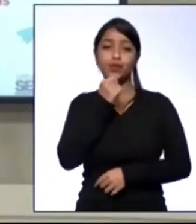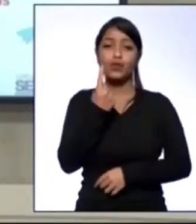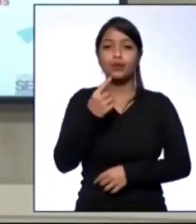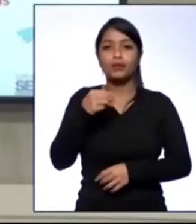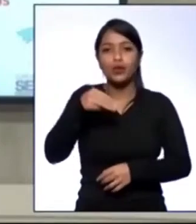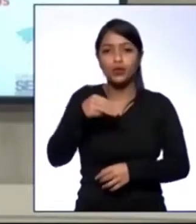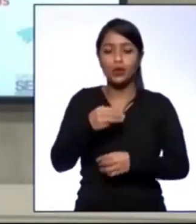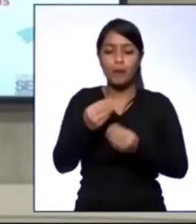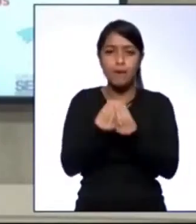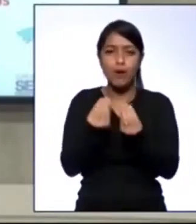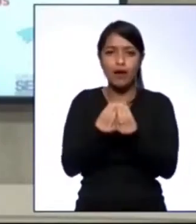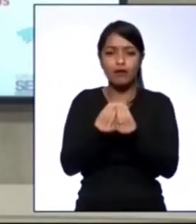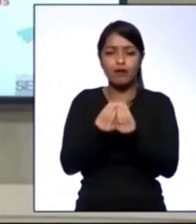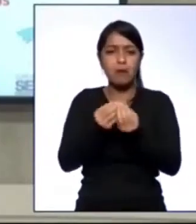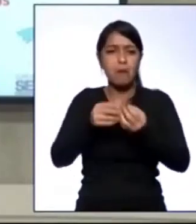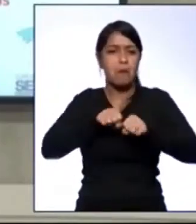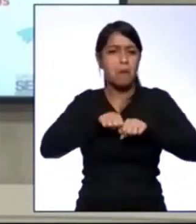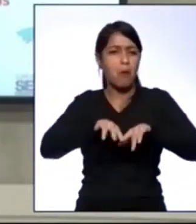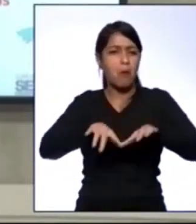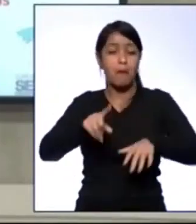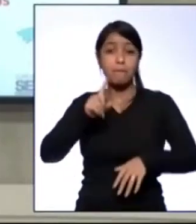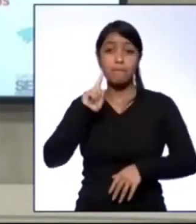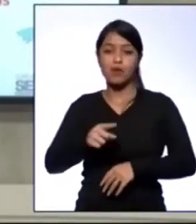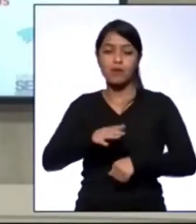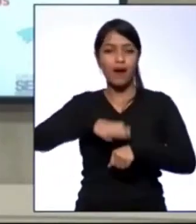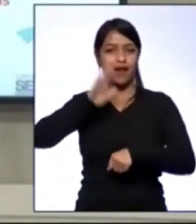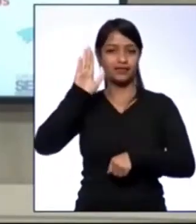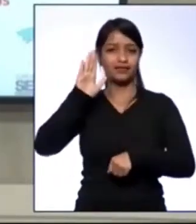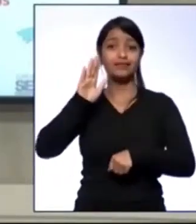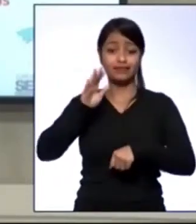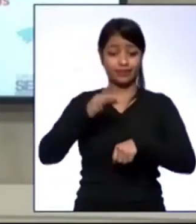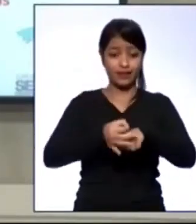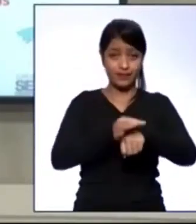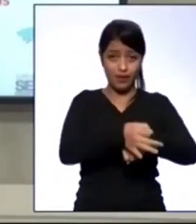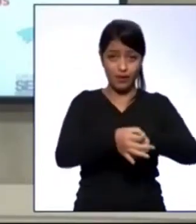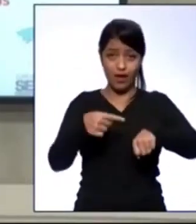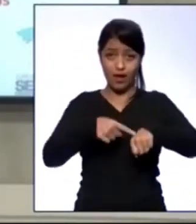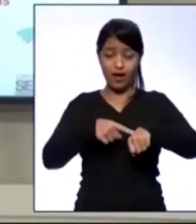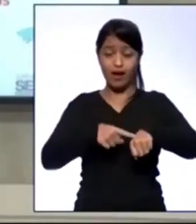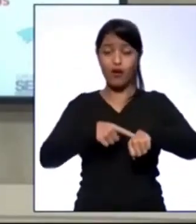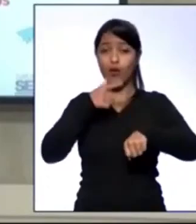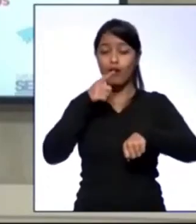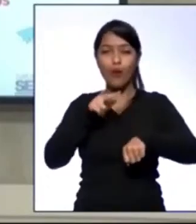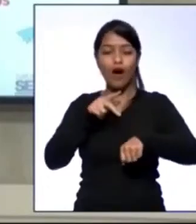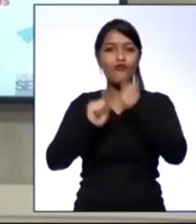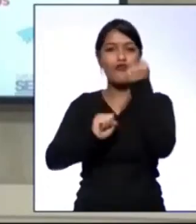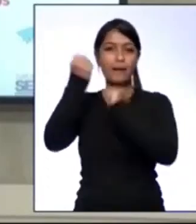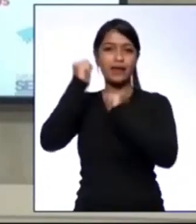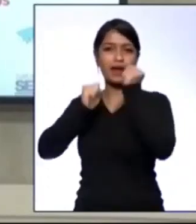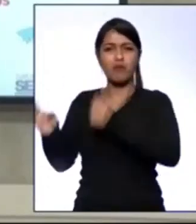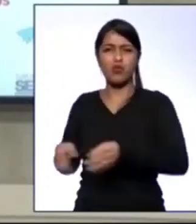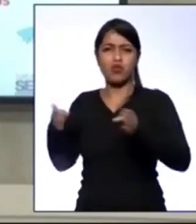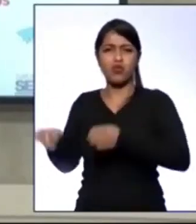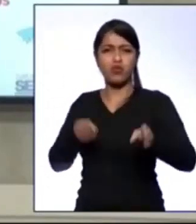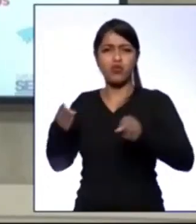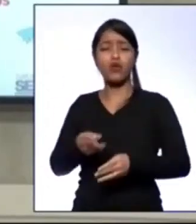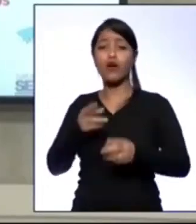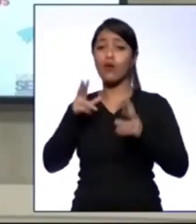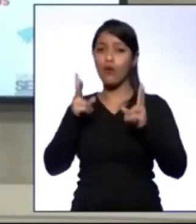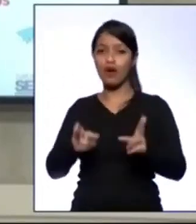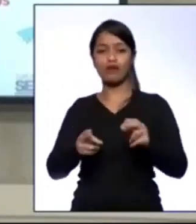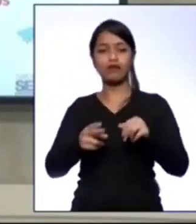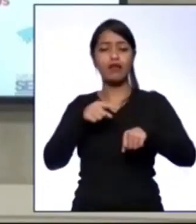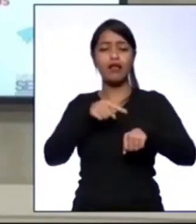de anticorpos. Essas células são fábricas extremamente velozes na produção de